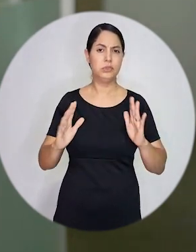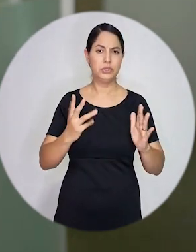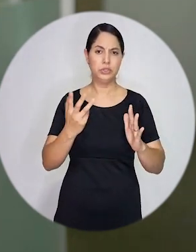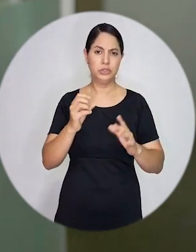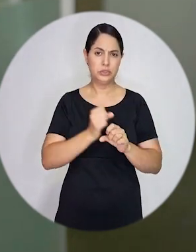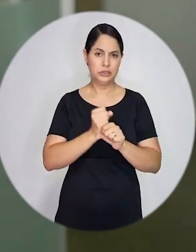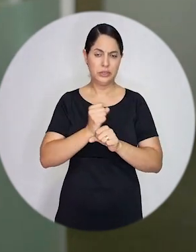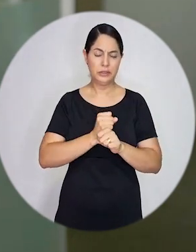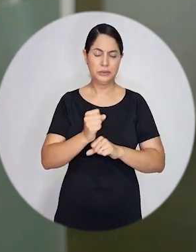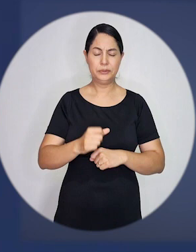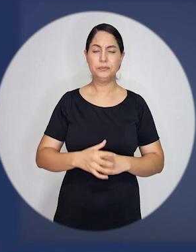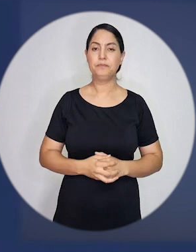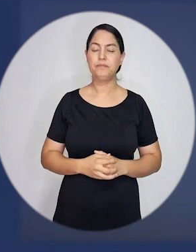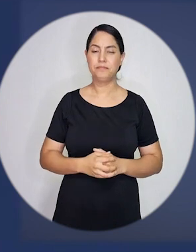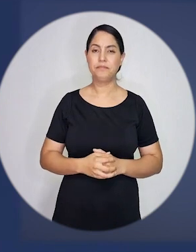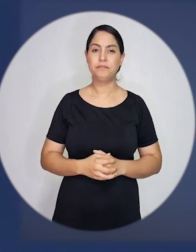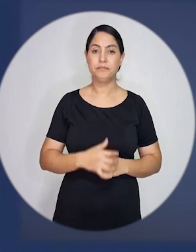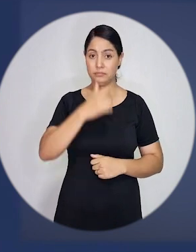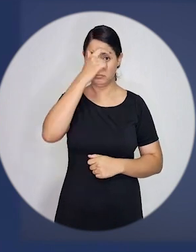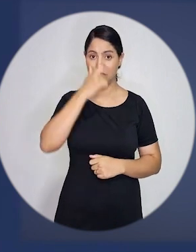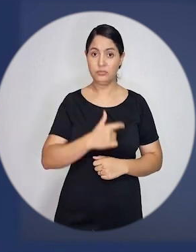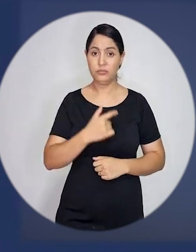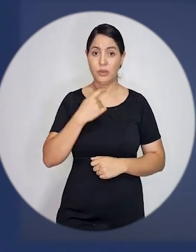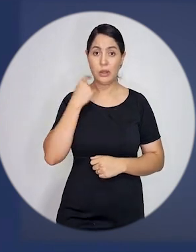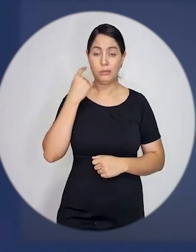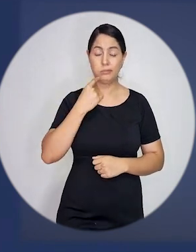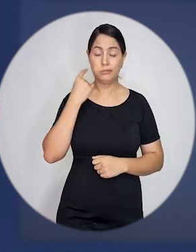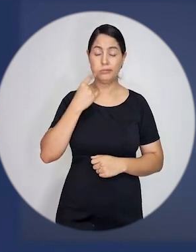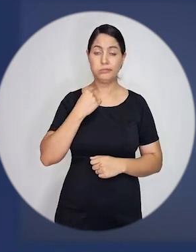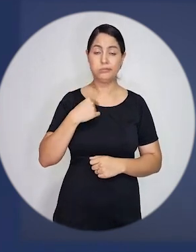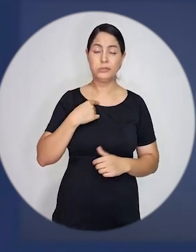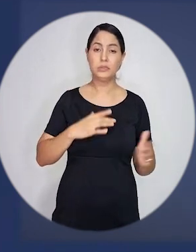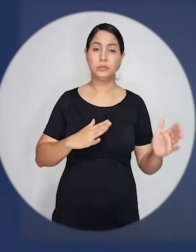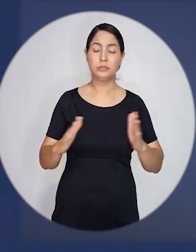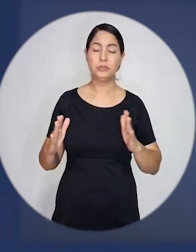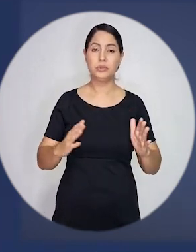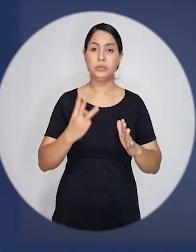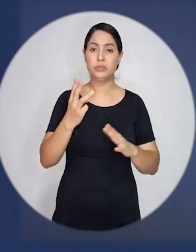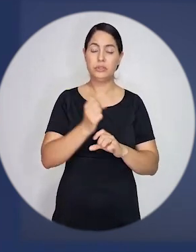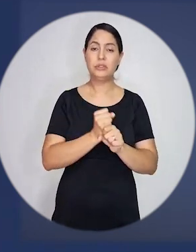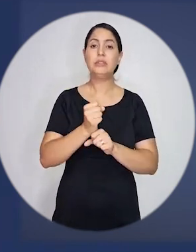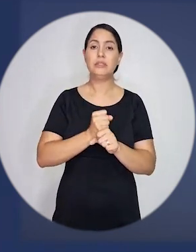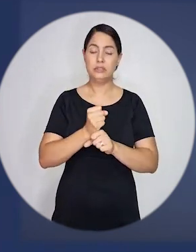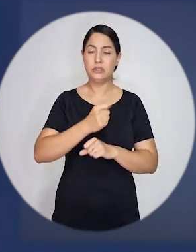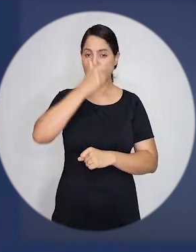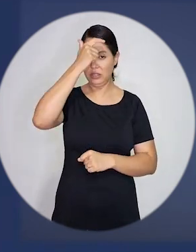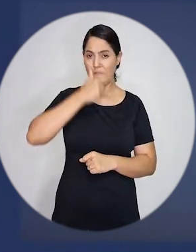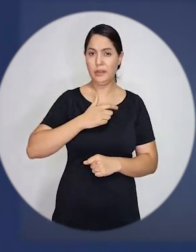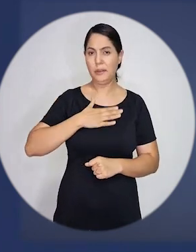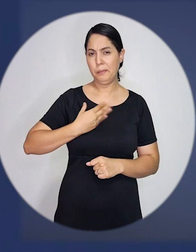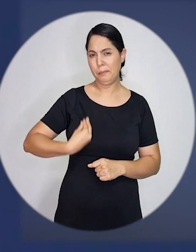advogado por 30 anos. Eu fui advogado por 30 anos. Tive uma